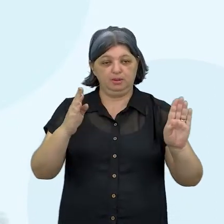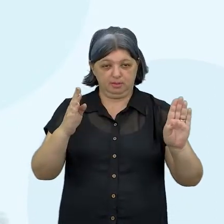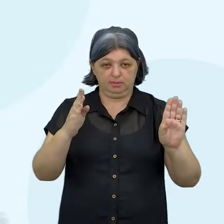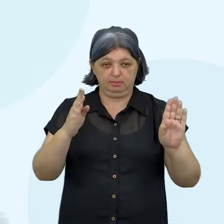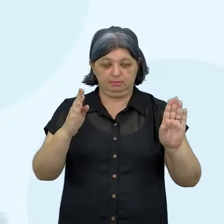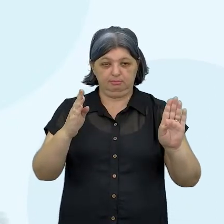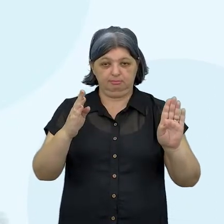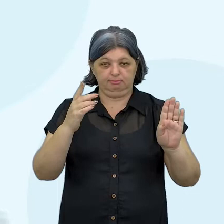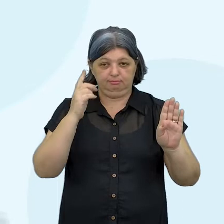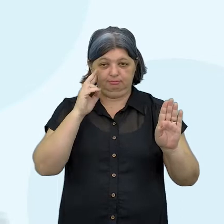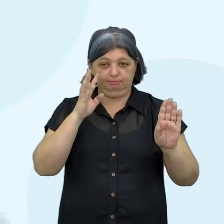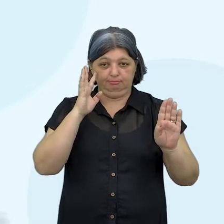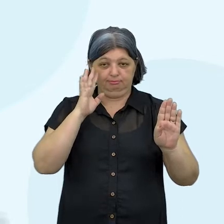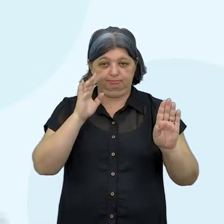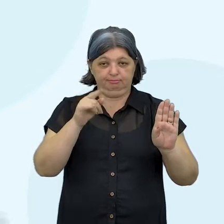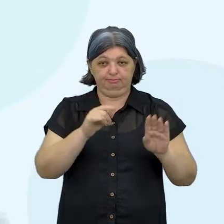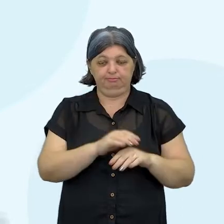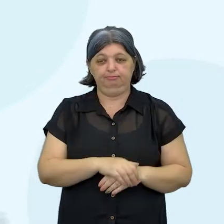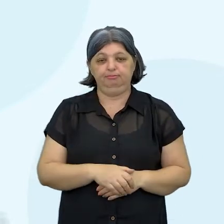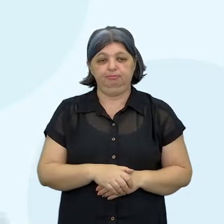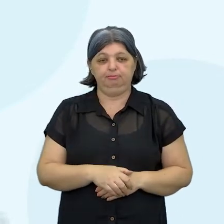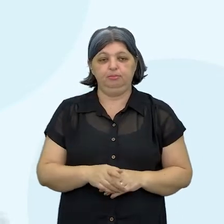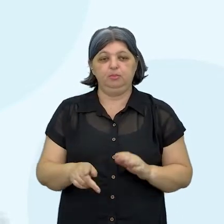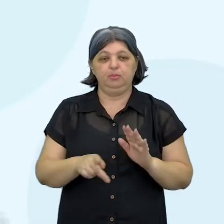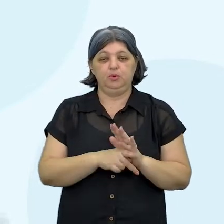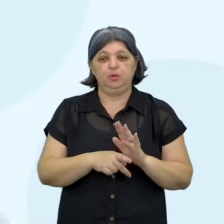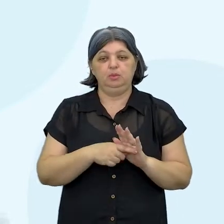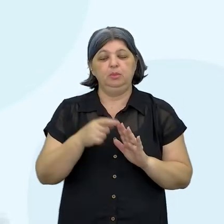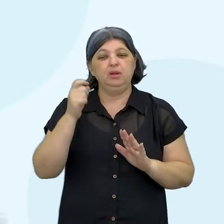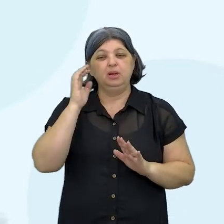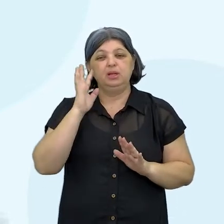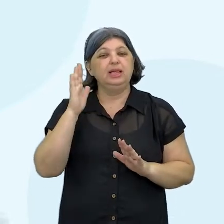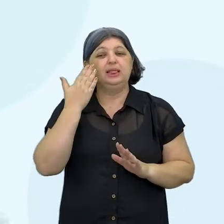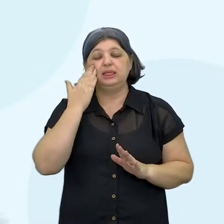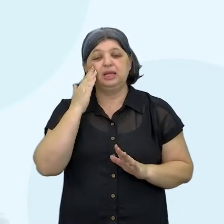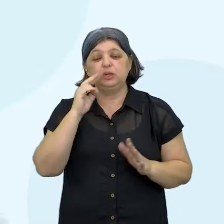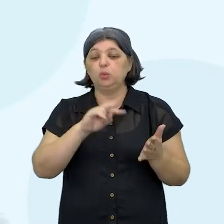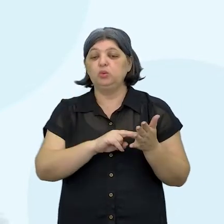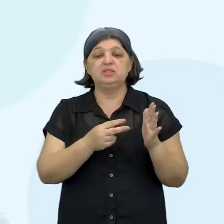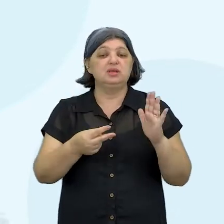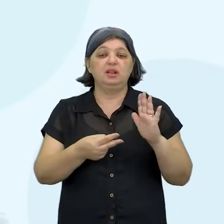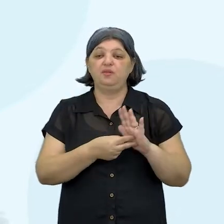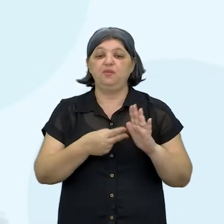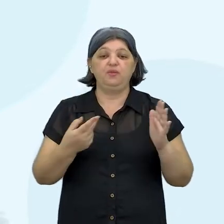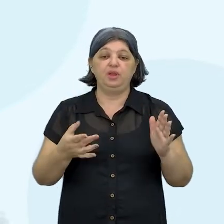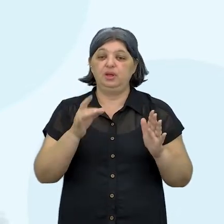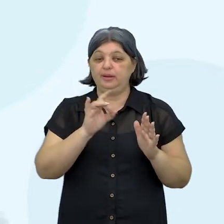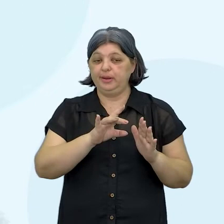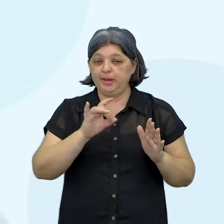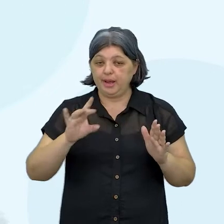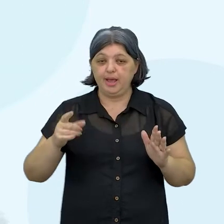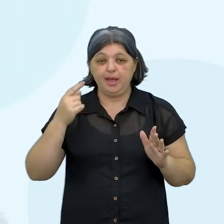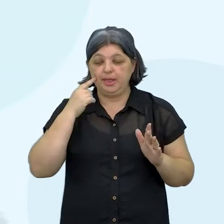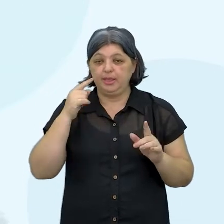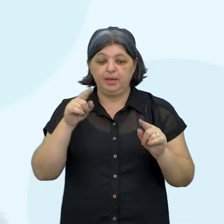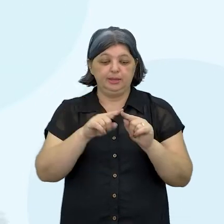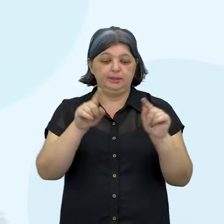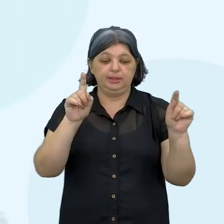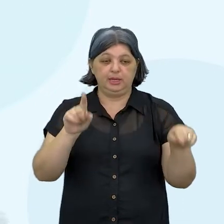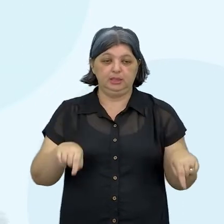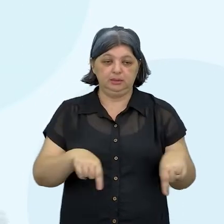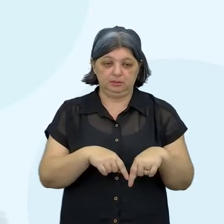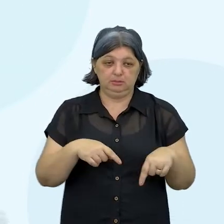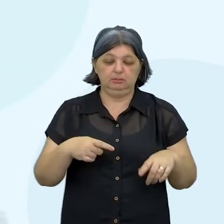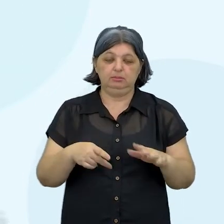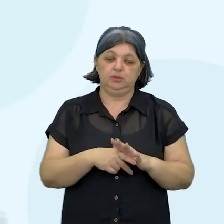só. Eu deixei aqui a legenda para vocês conseguirem entender o que significa cada traço. Logicamente,